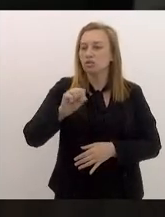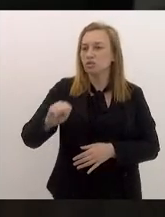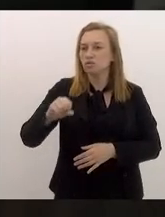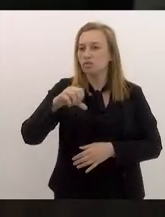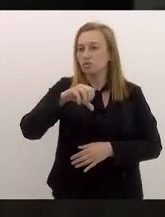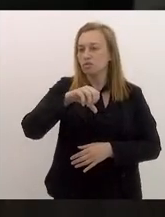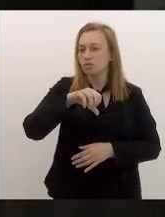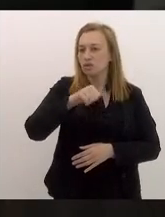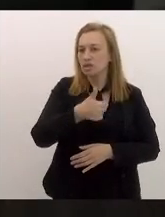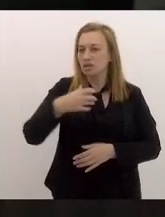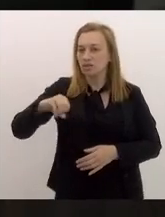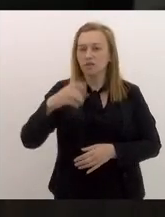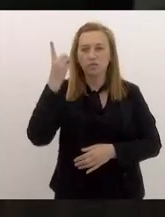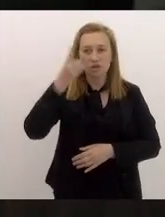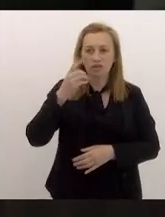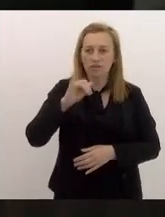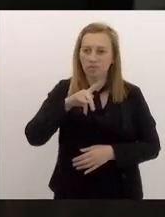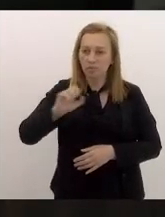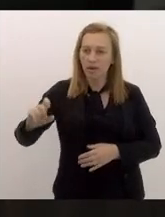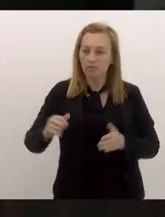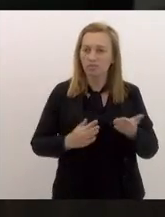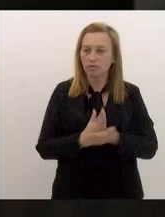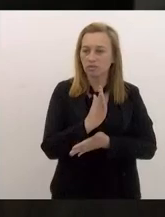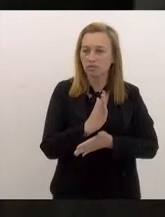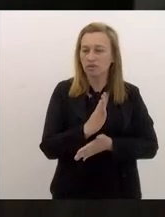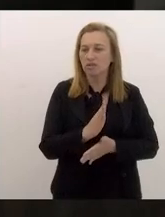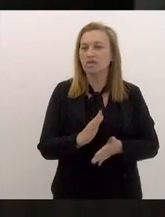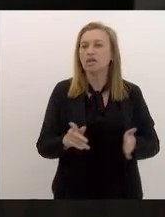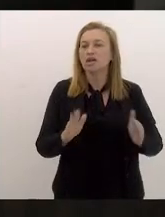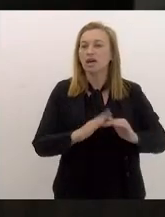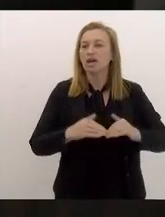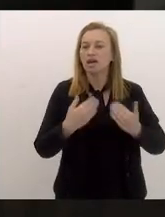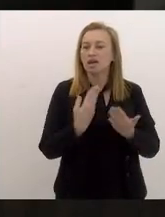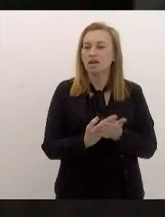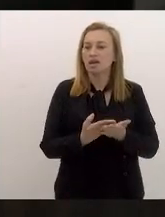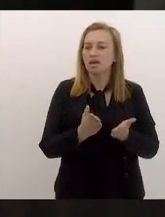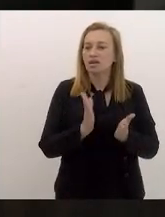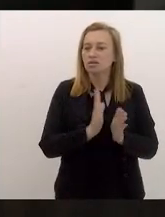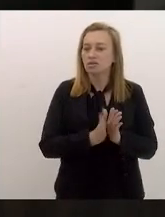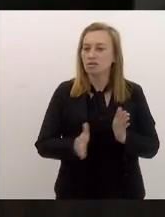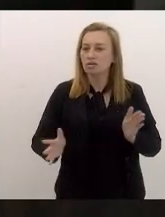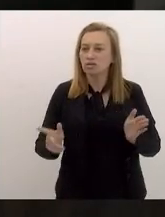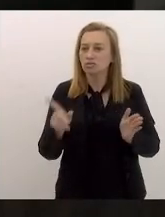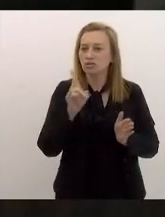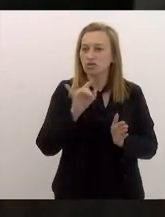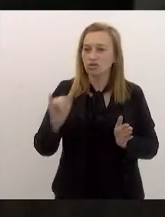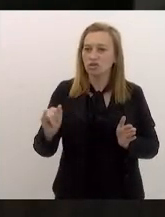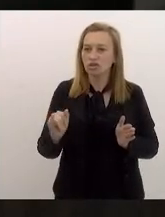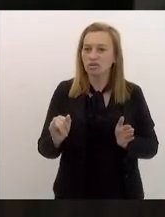38819 deputado Felipe Pobel, os senhores que aprovam, permaneçam como estão aprovados. Requer a inclusão na ordem do dia